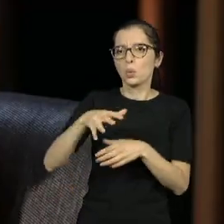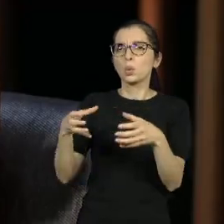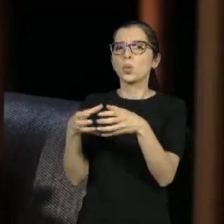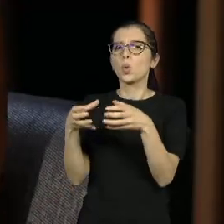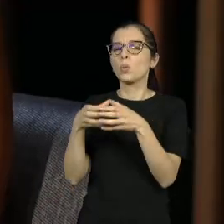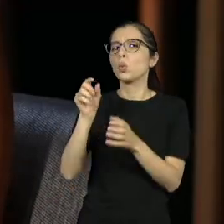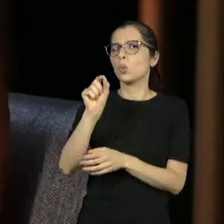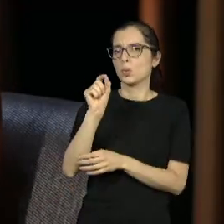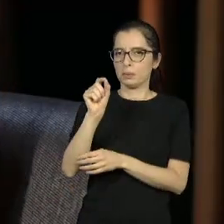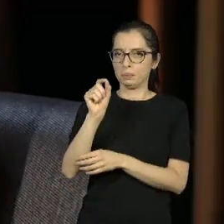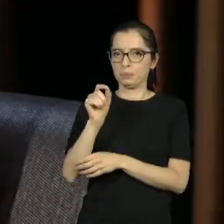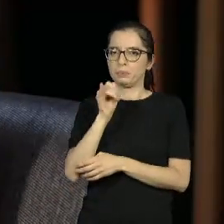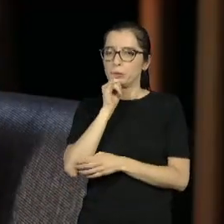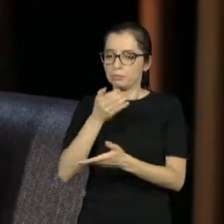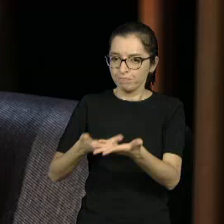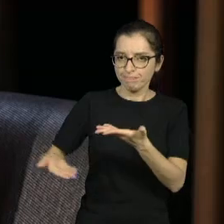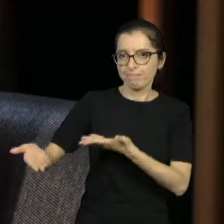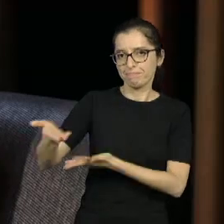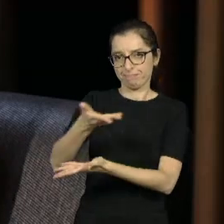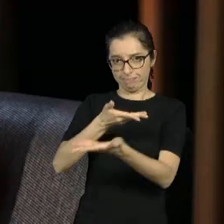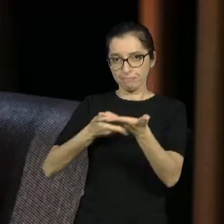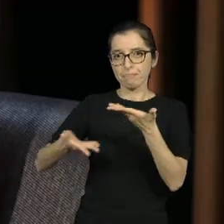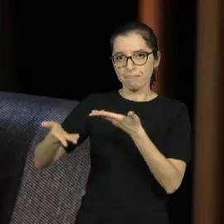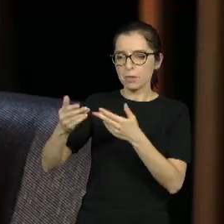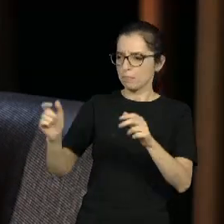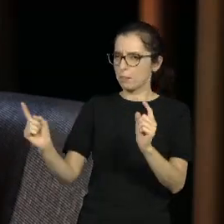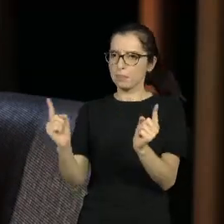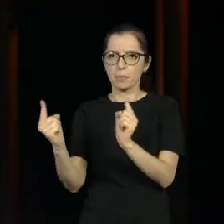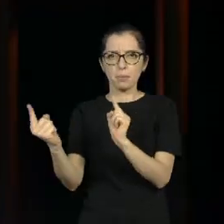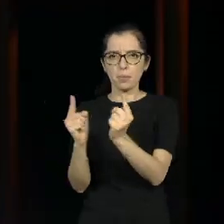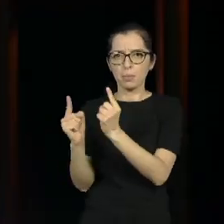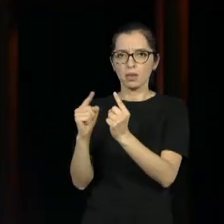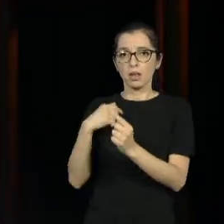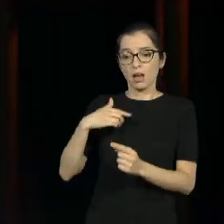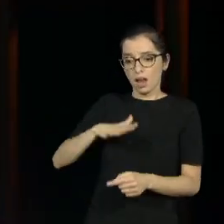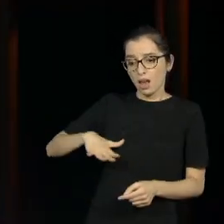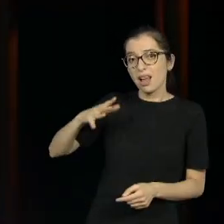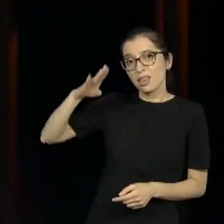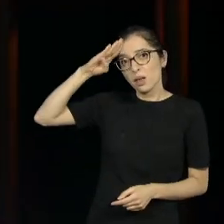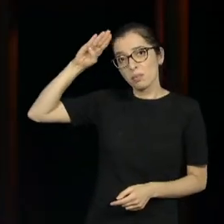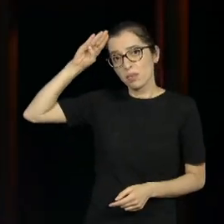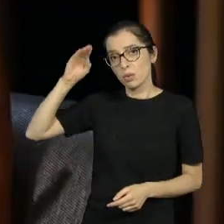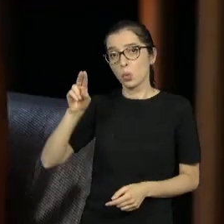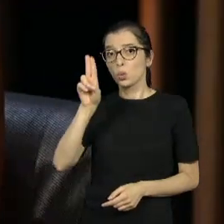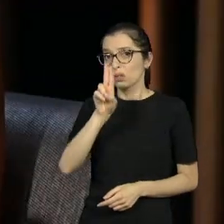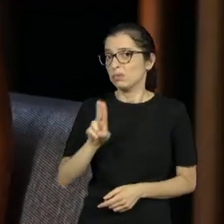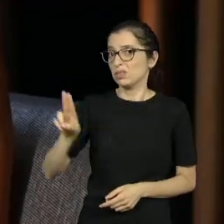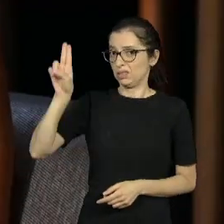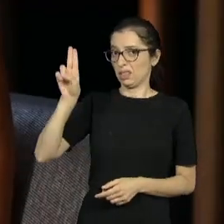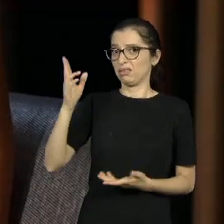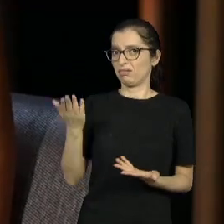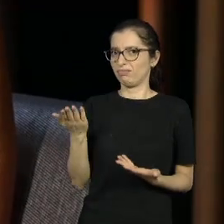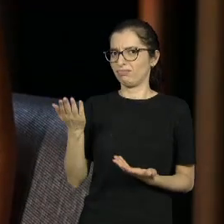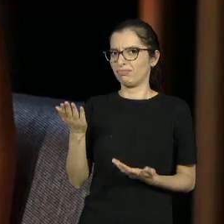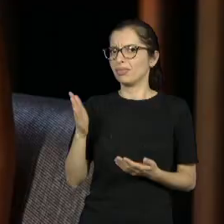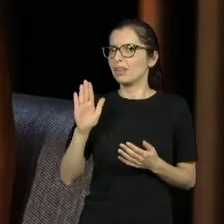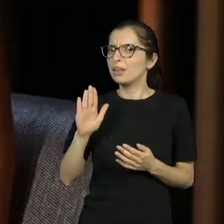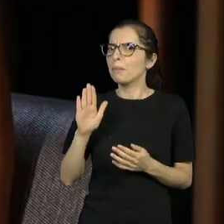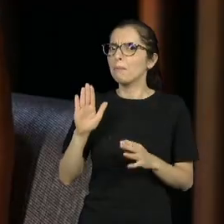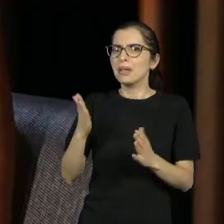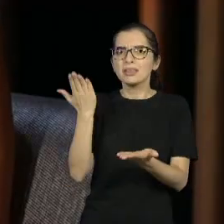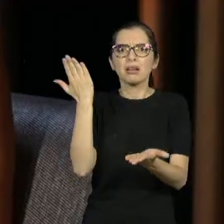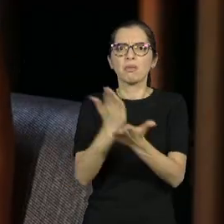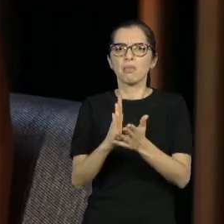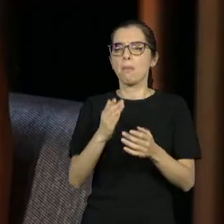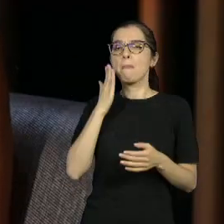no ambiente corporativo no meu caso ambiente Universitário ou seja abrir mão de seus privilégios brancos